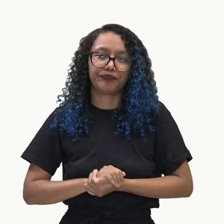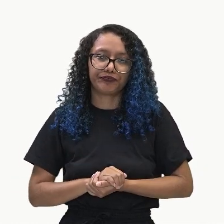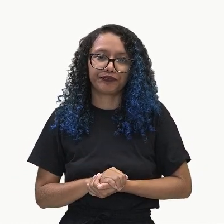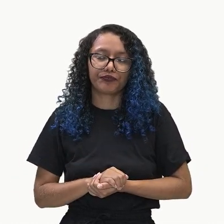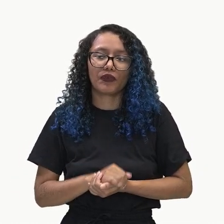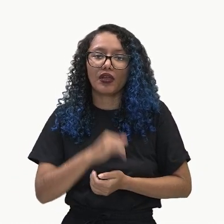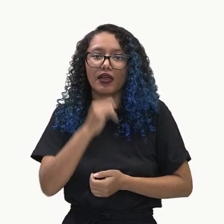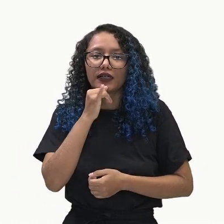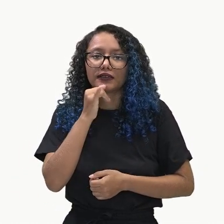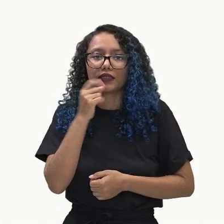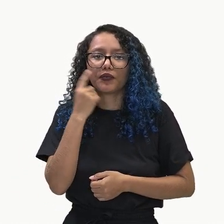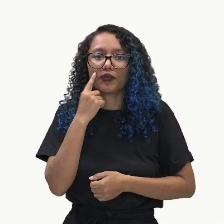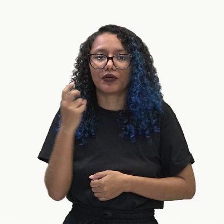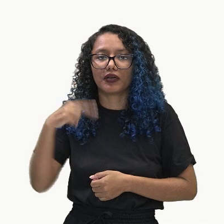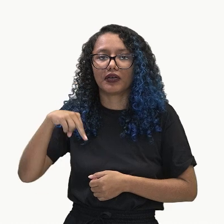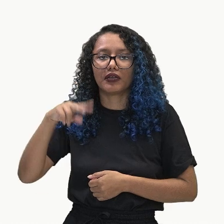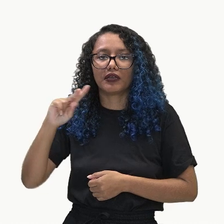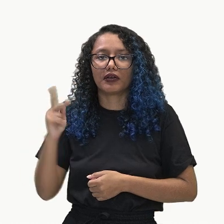como o